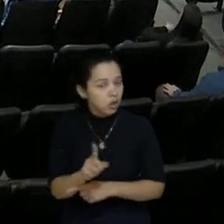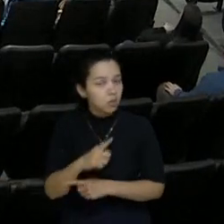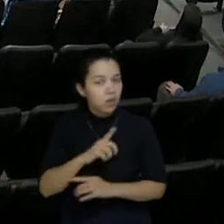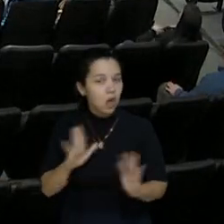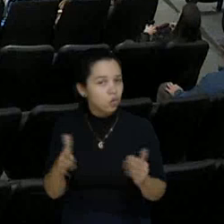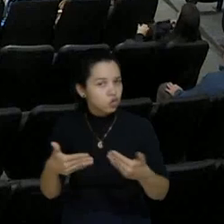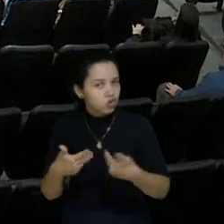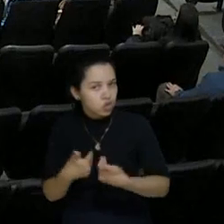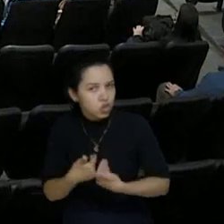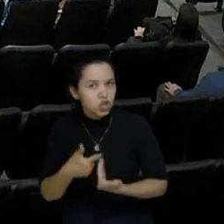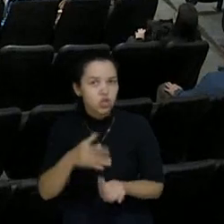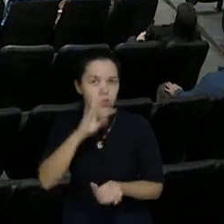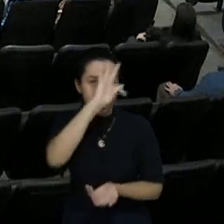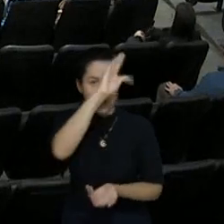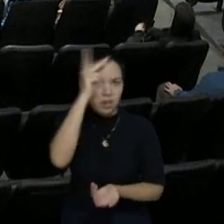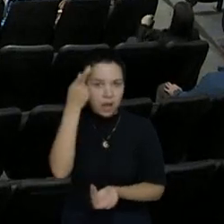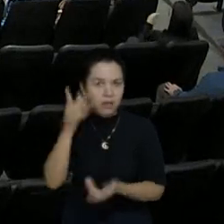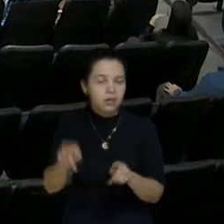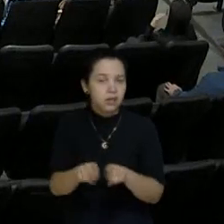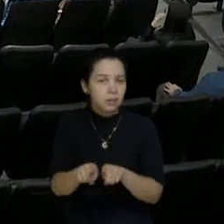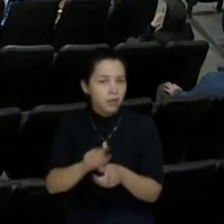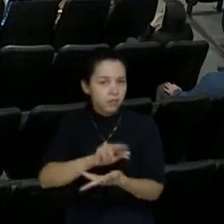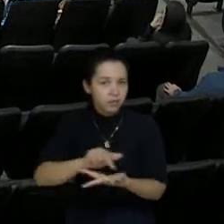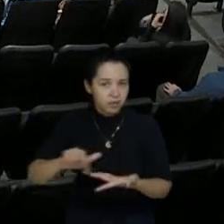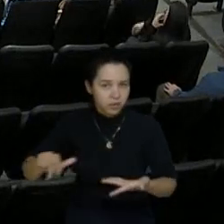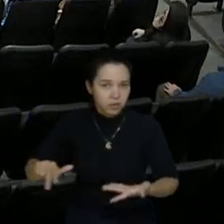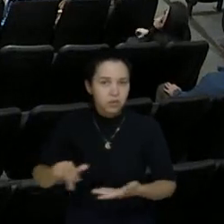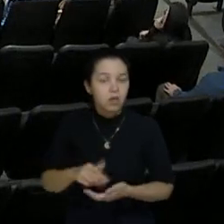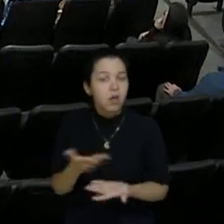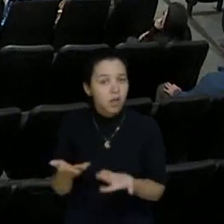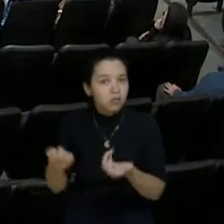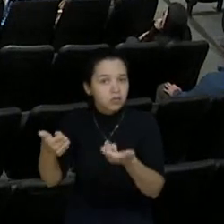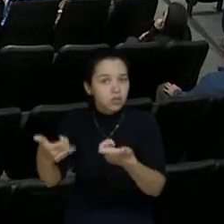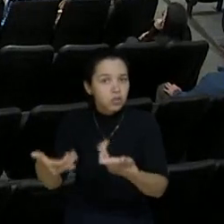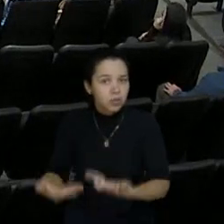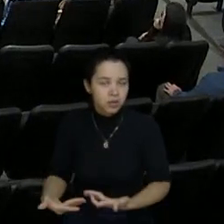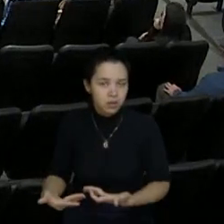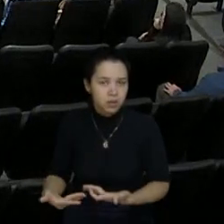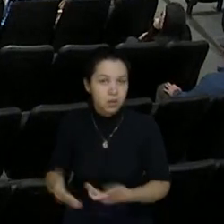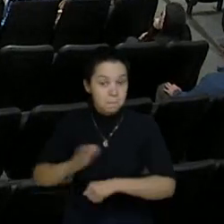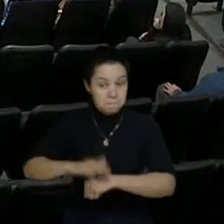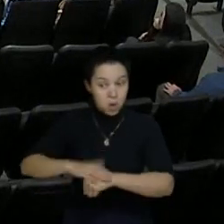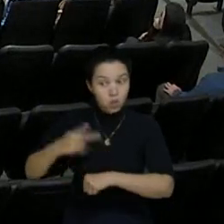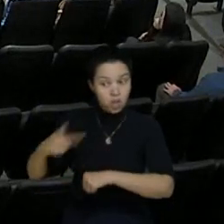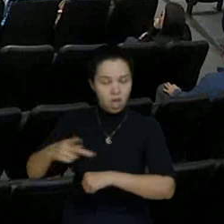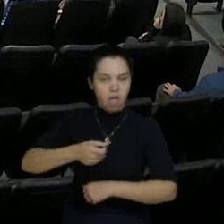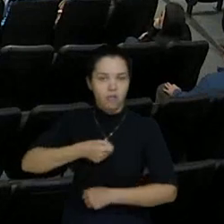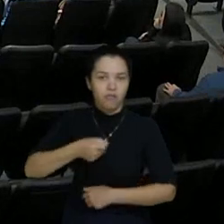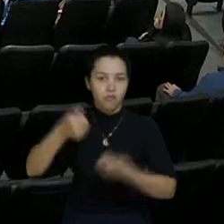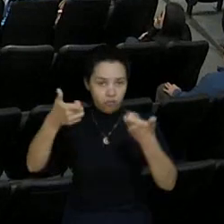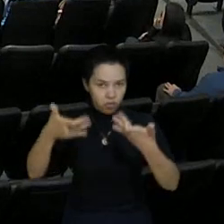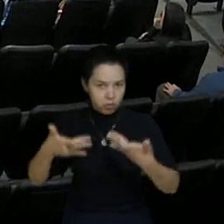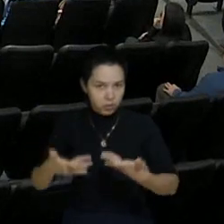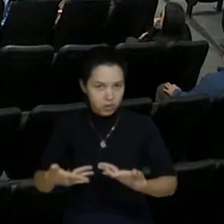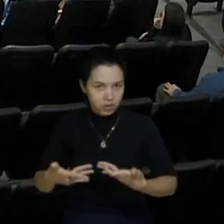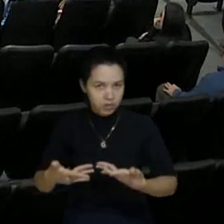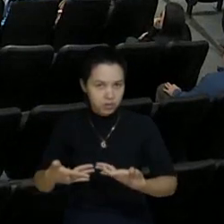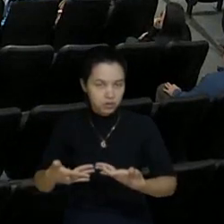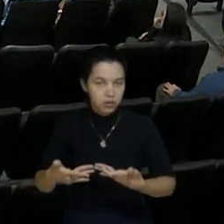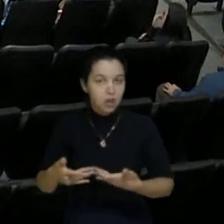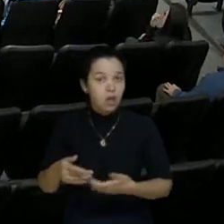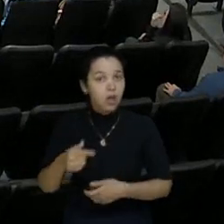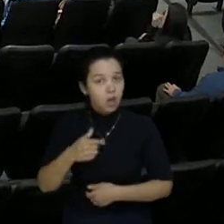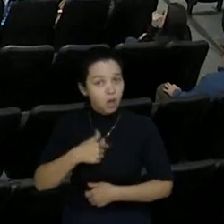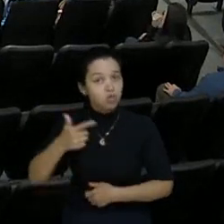atenção claramente Mas eles falam o que eles precisam E aí a gente volta naquilo que eu falei do início que a gente tem que a